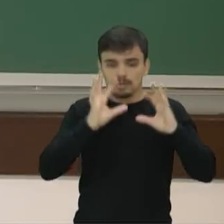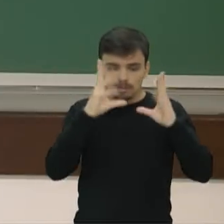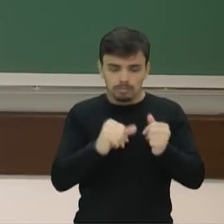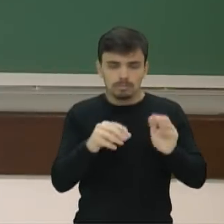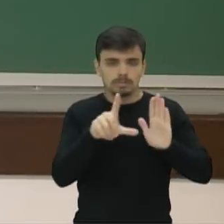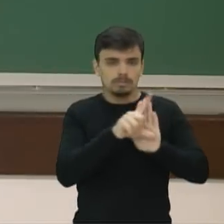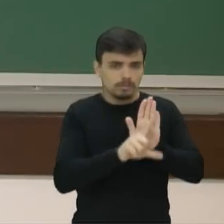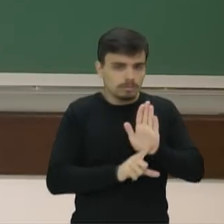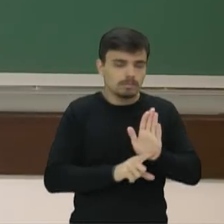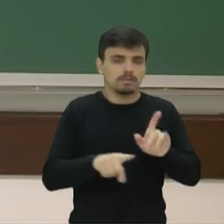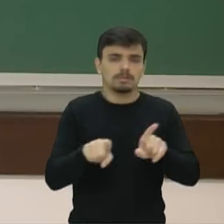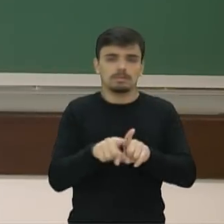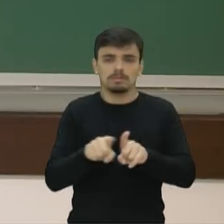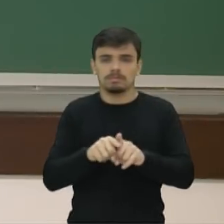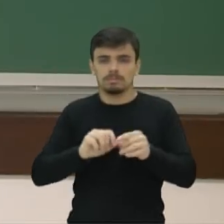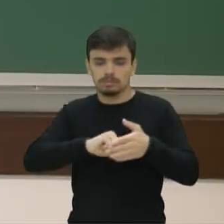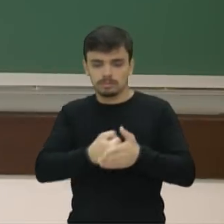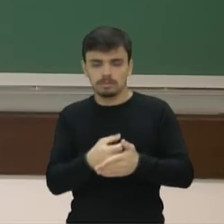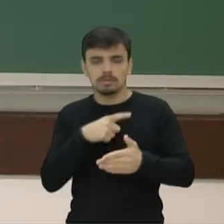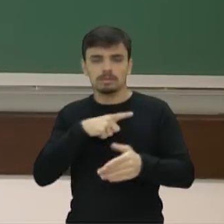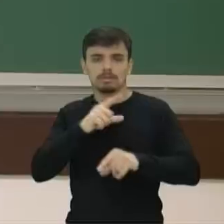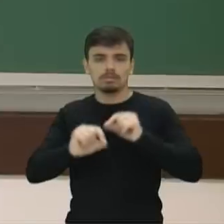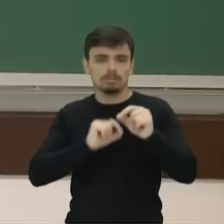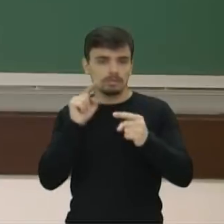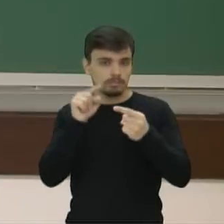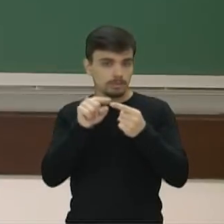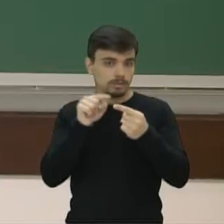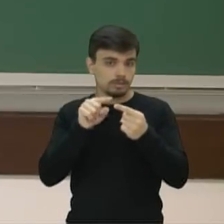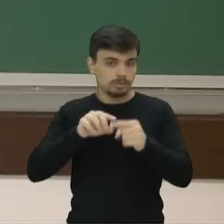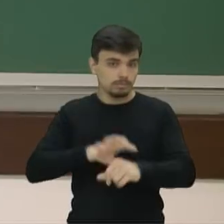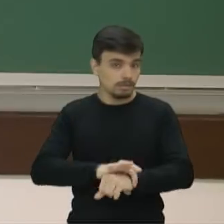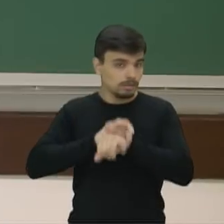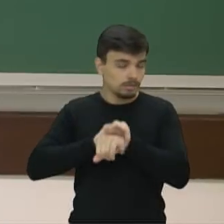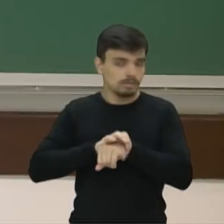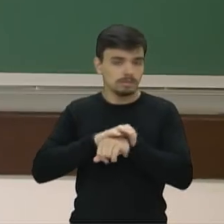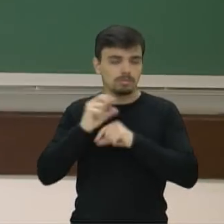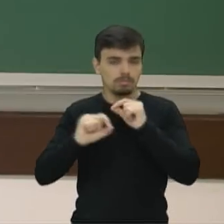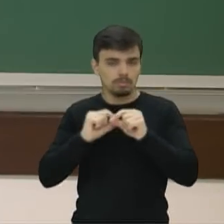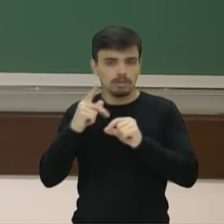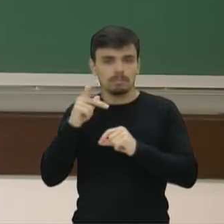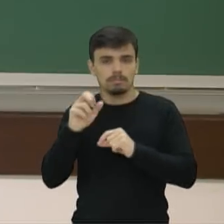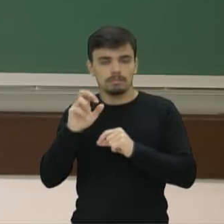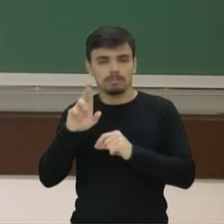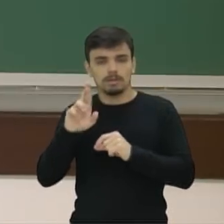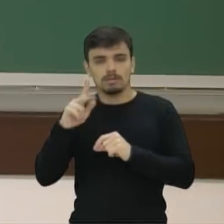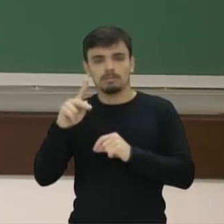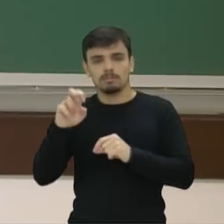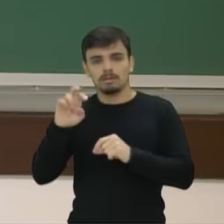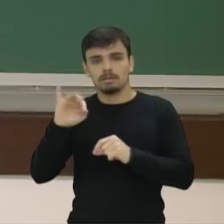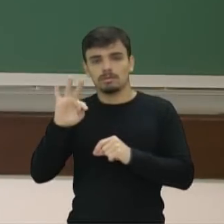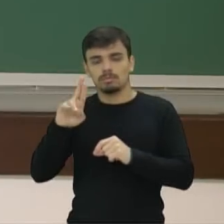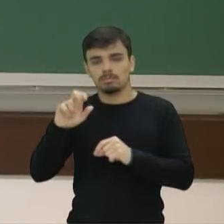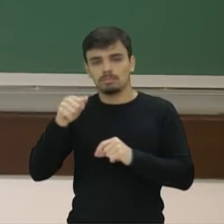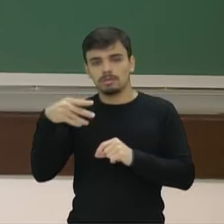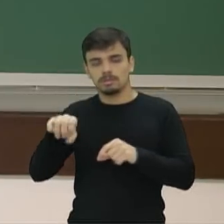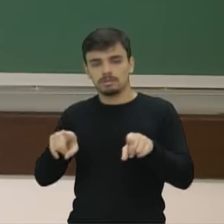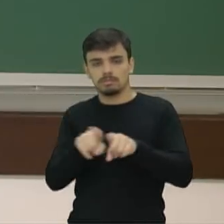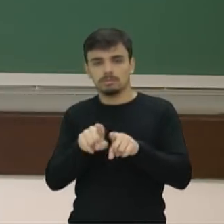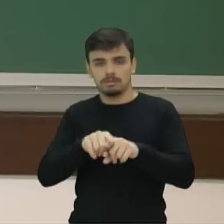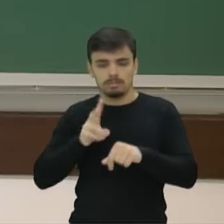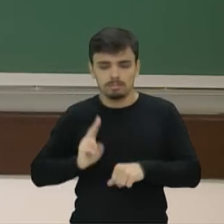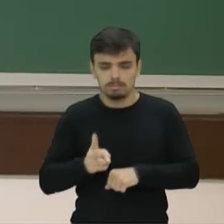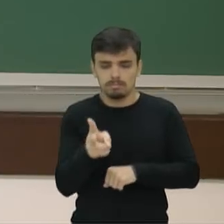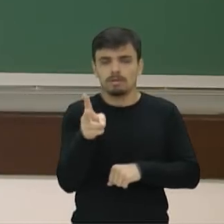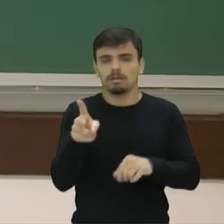leis, essas restrições, têm por objetivo garantir a perpetuação e a permanência de determinadas